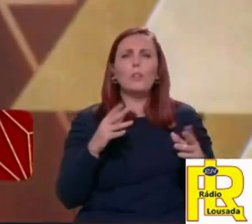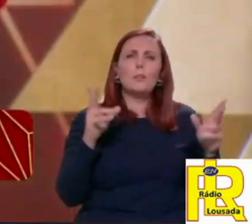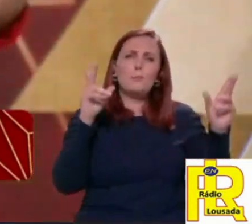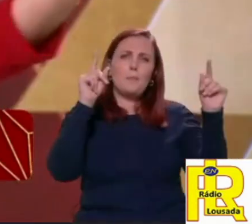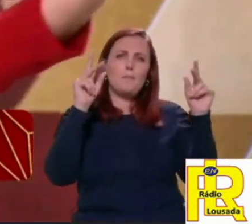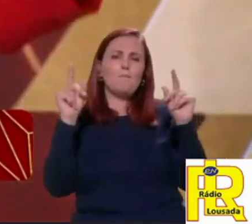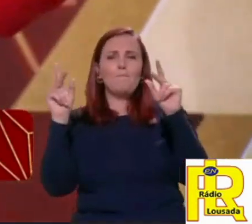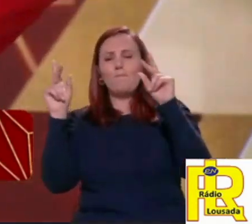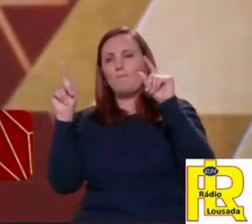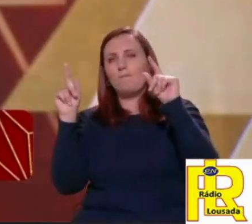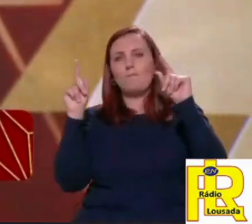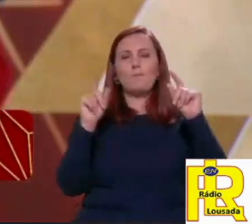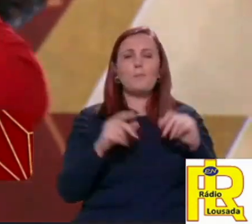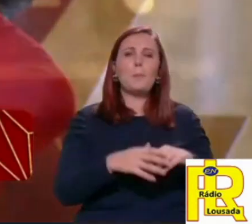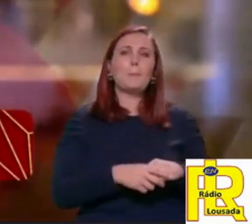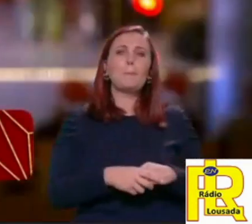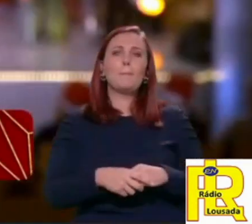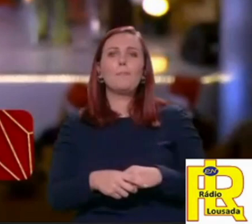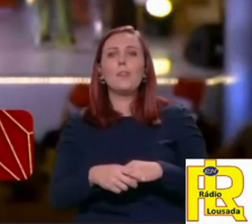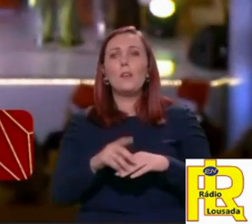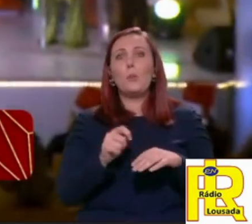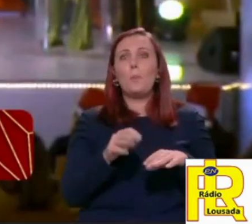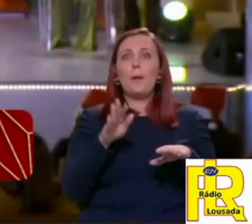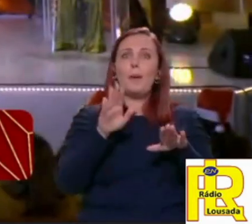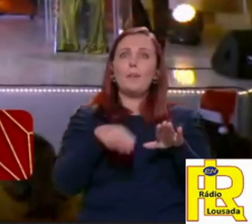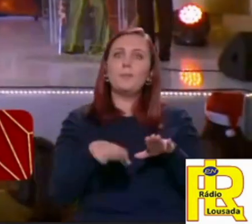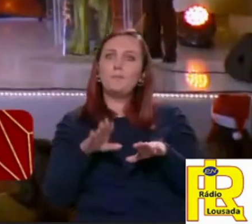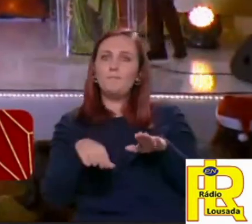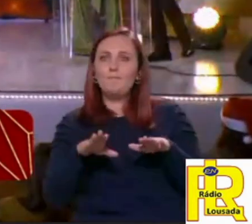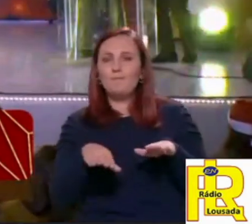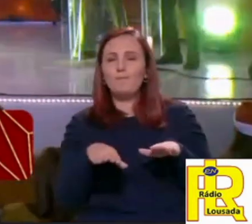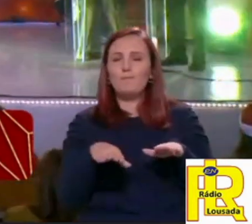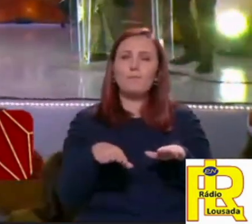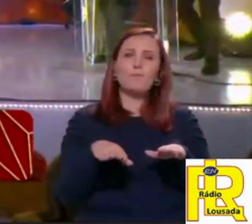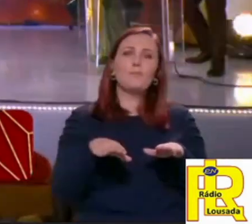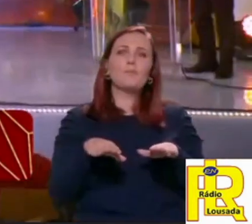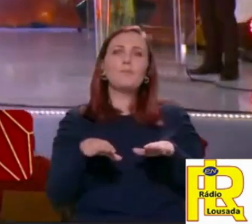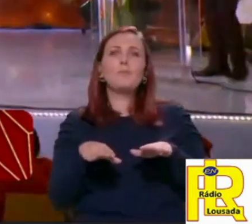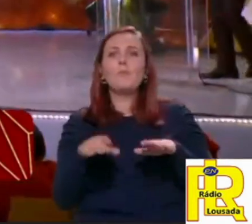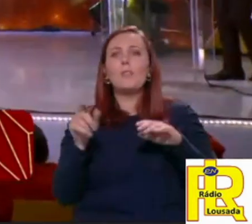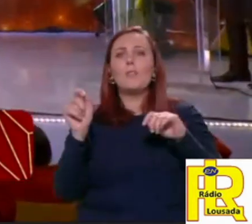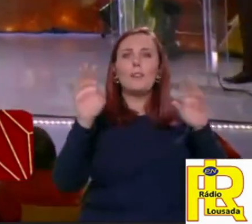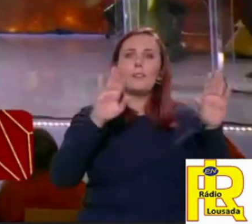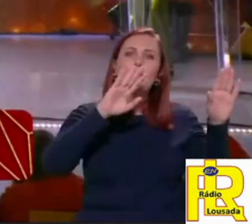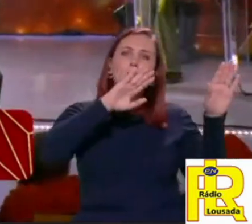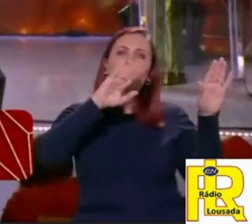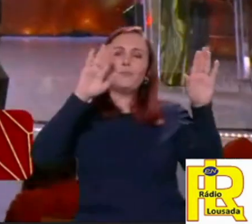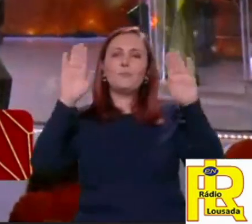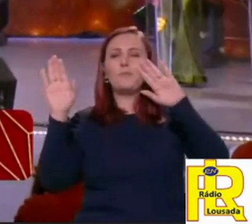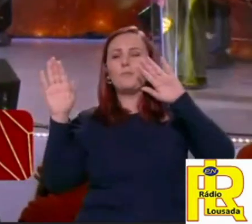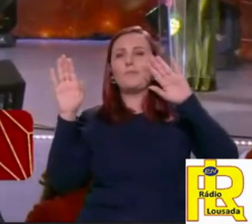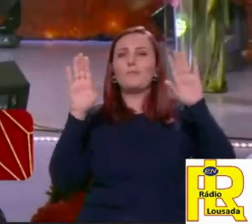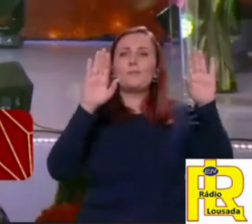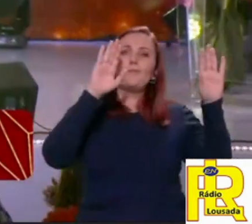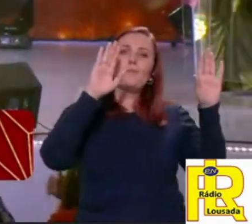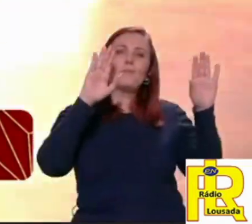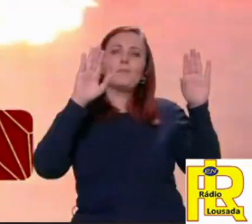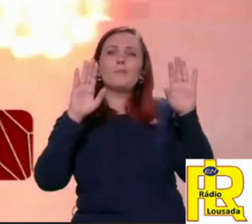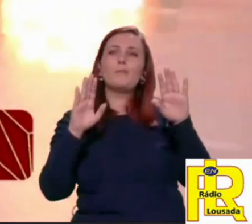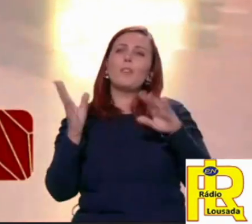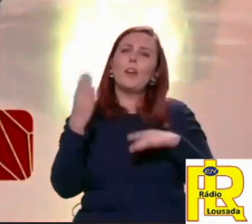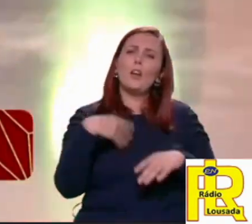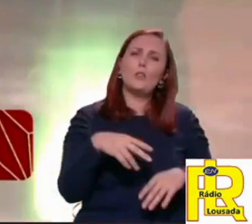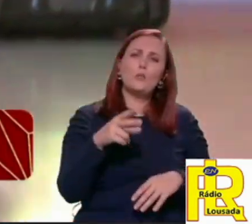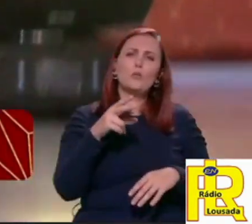este manh bate bate o pezinho levanta a m